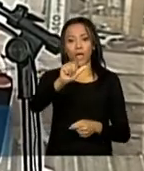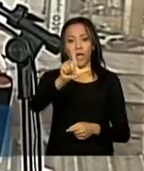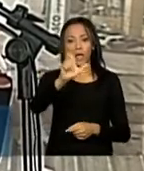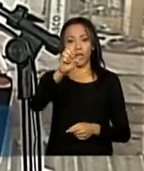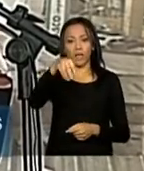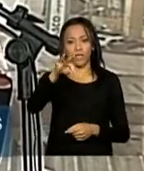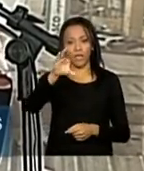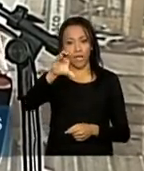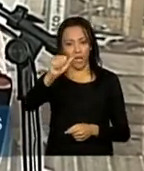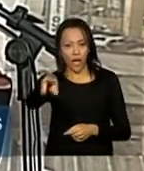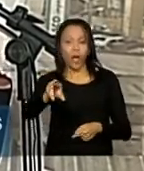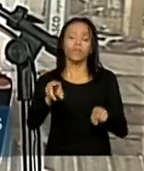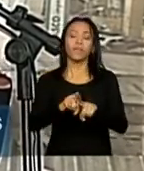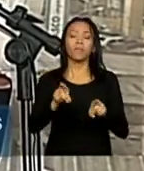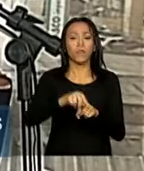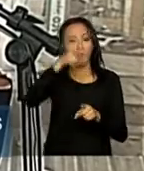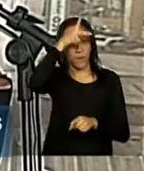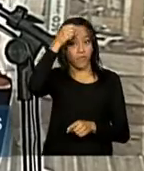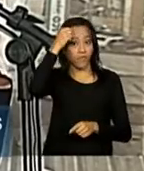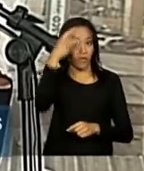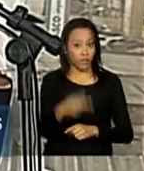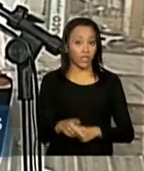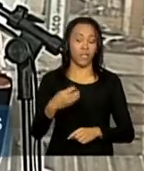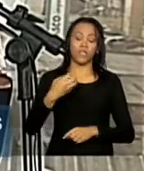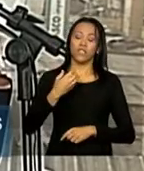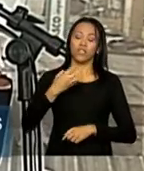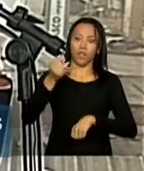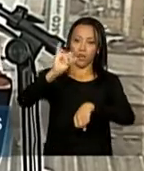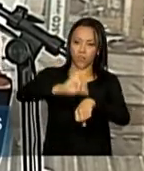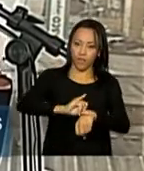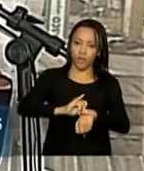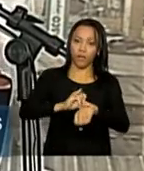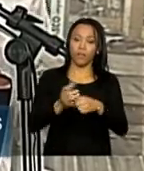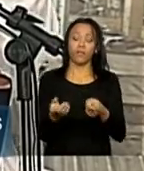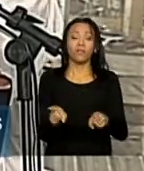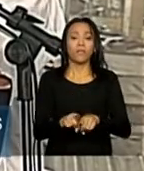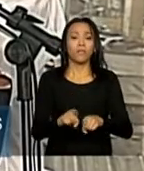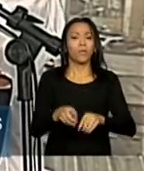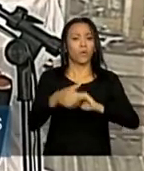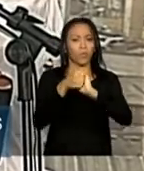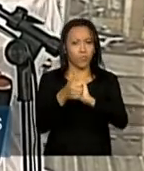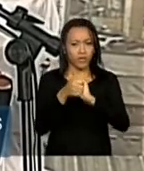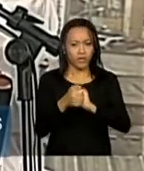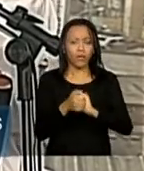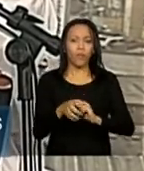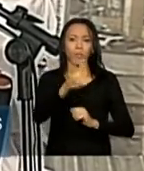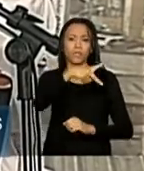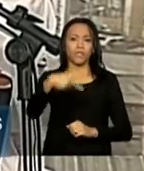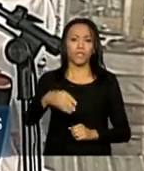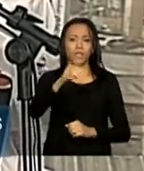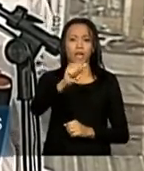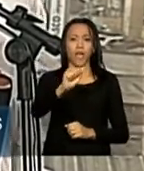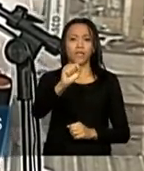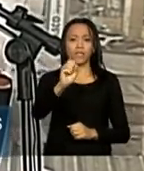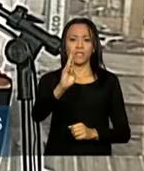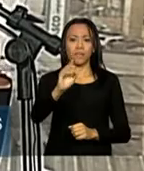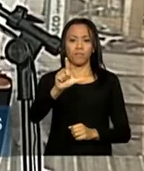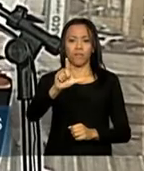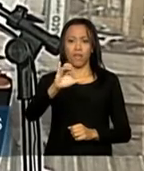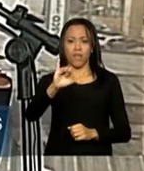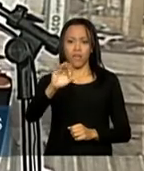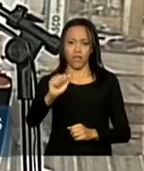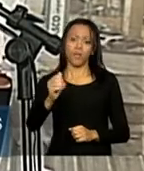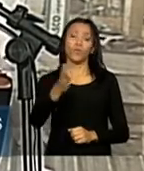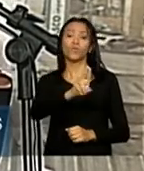prefeito de Salvador, Antônio Carlos Magalhães Neto, cumprimentar o presidente da Assembleia, meu amigo deputado Marcelo